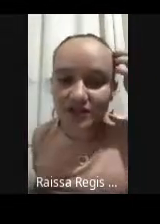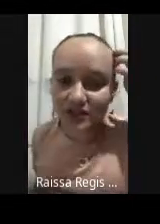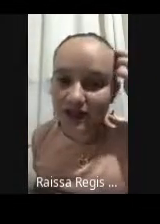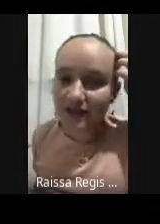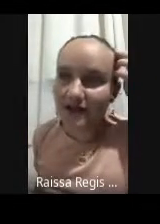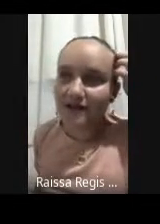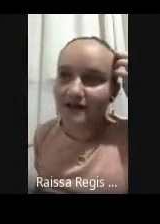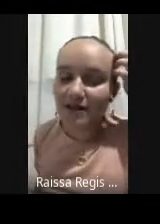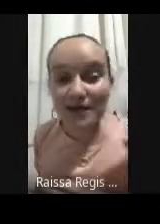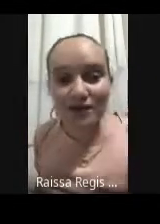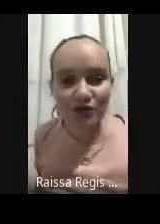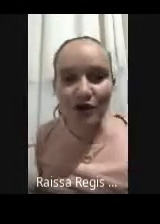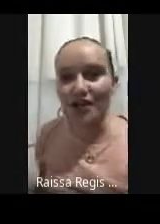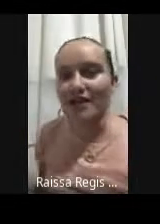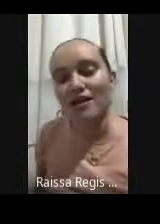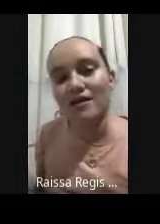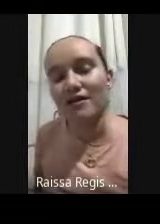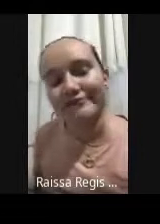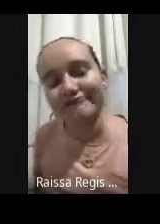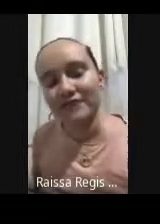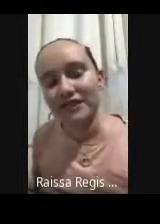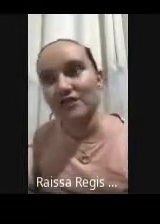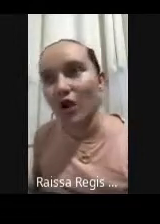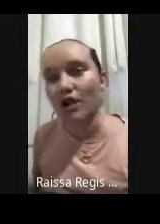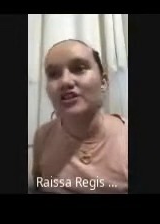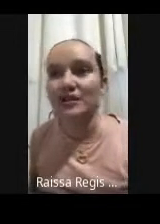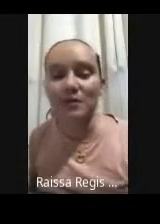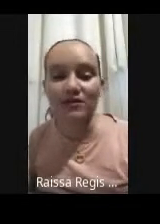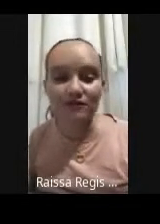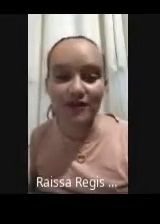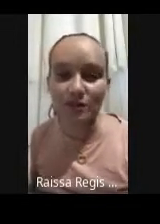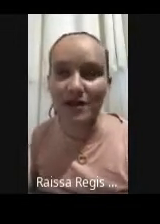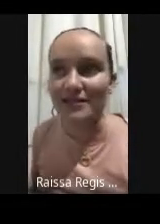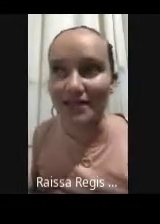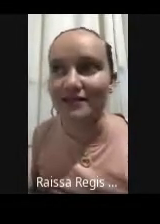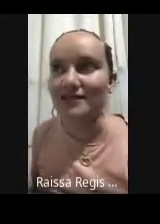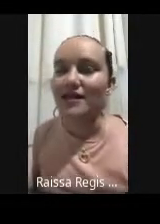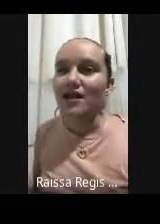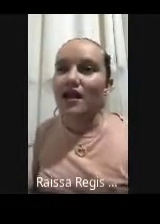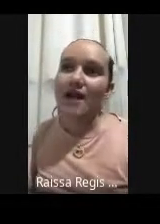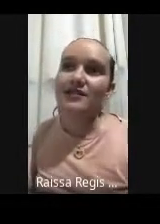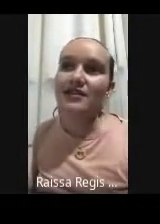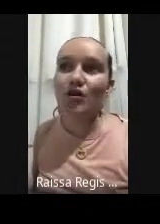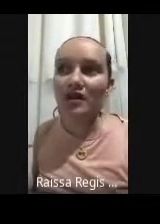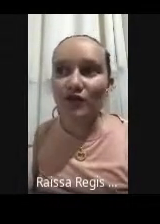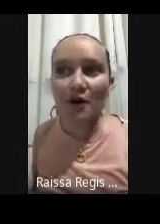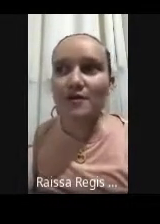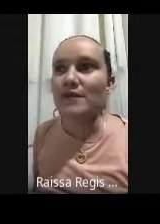quando a gente está aprendendo história, né, na escola, a gente sempre vê sobre essa escrita. A